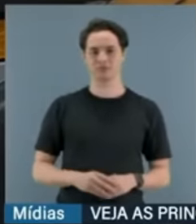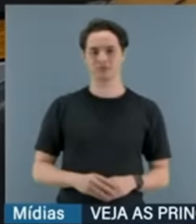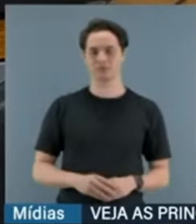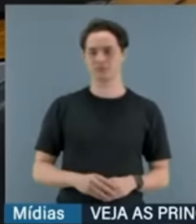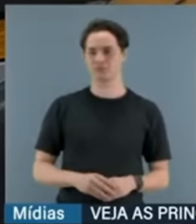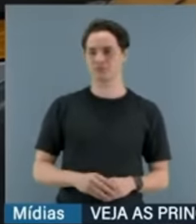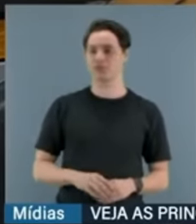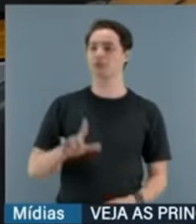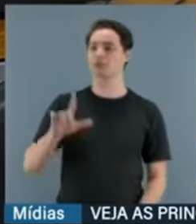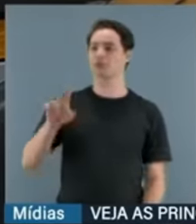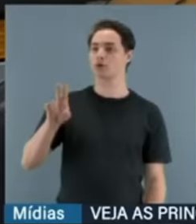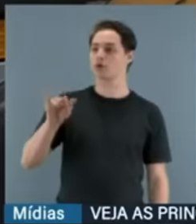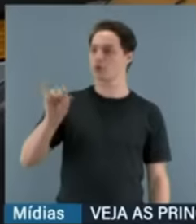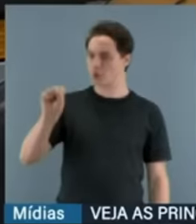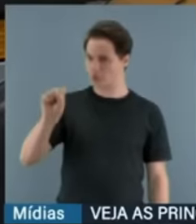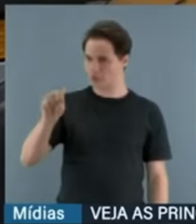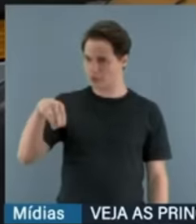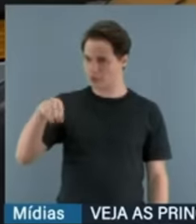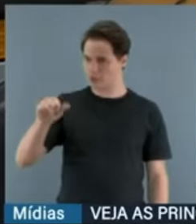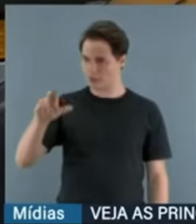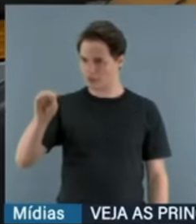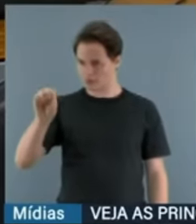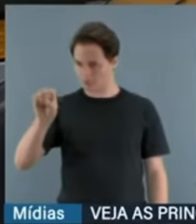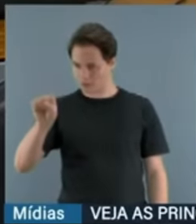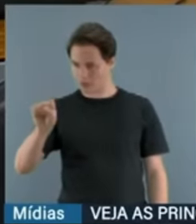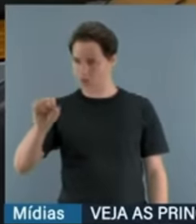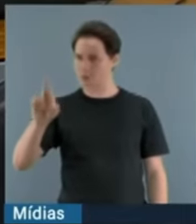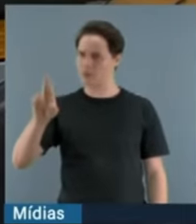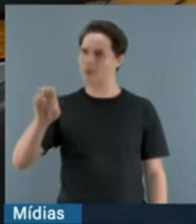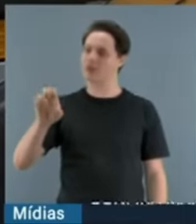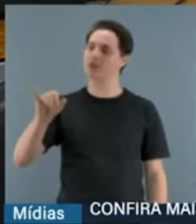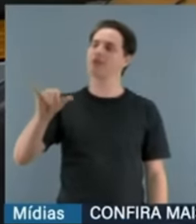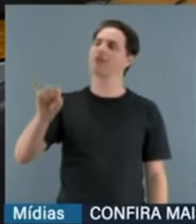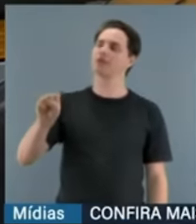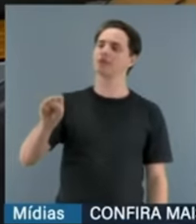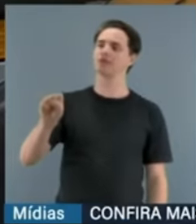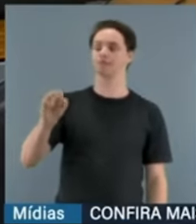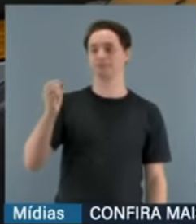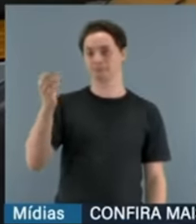Senhor Luiz Marcos dos Reis, o senhor até o dia